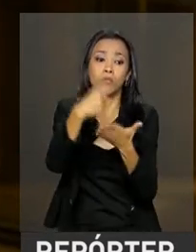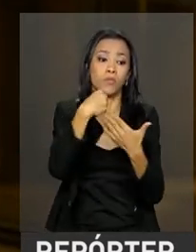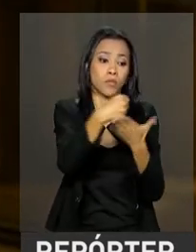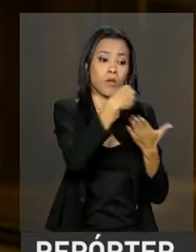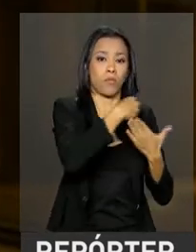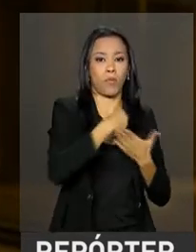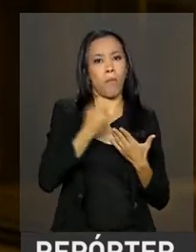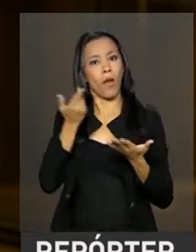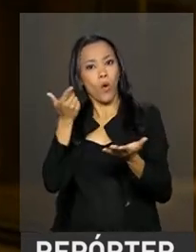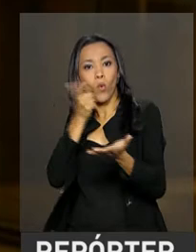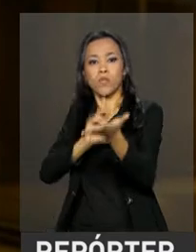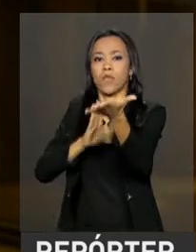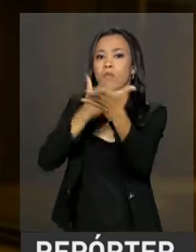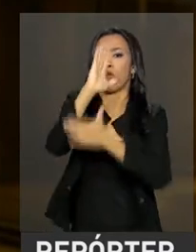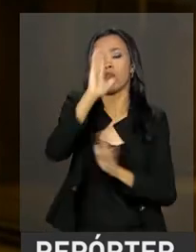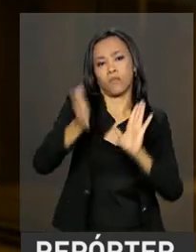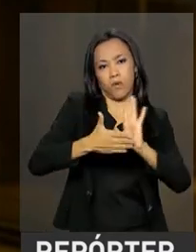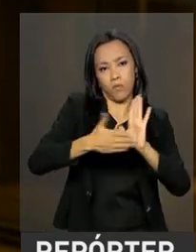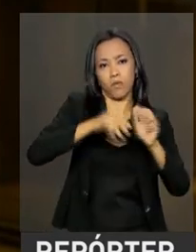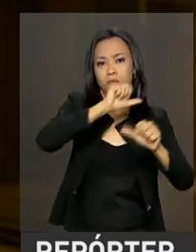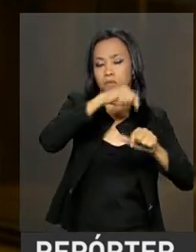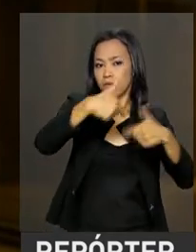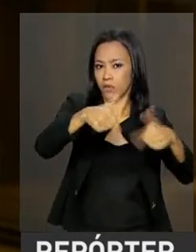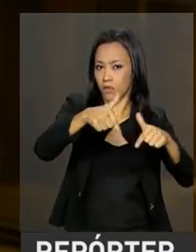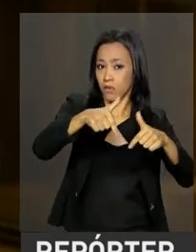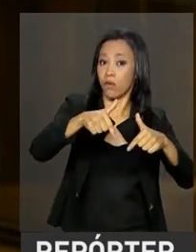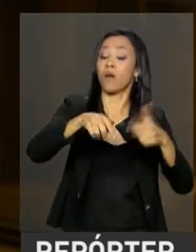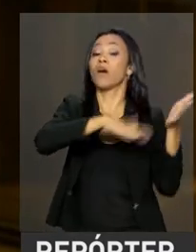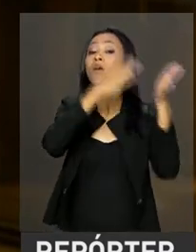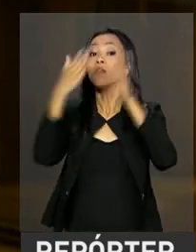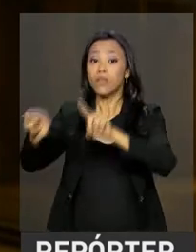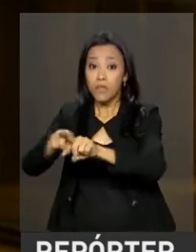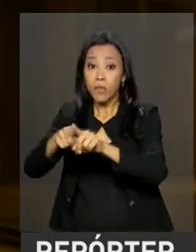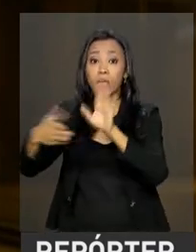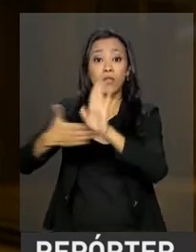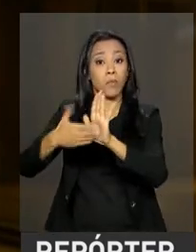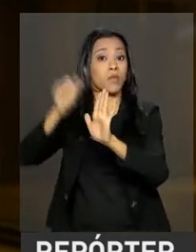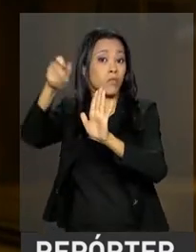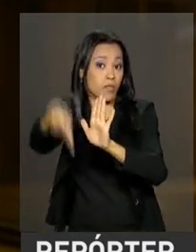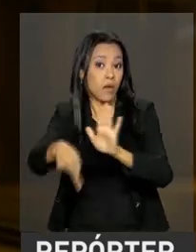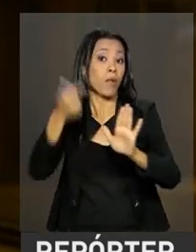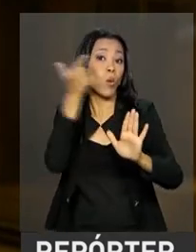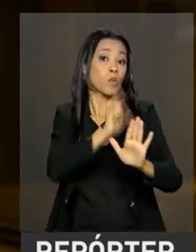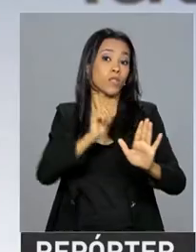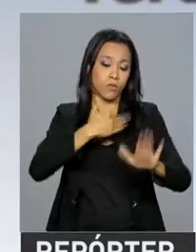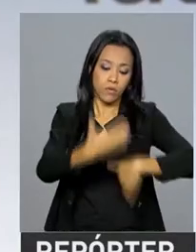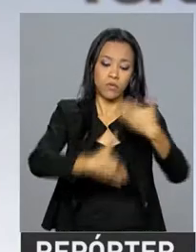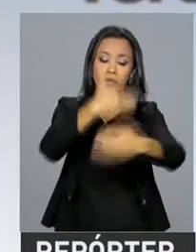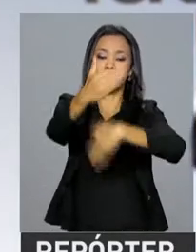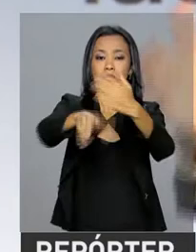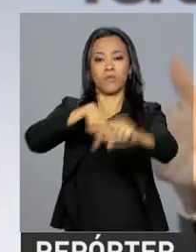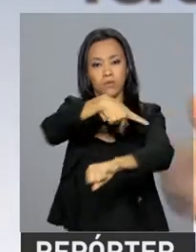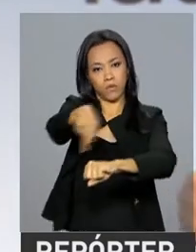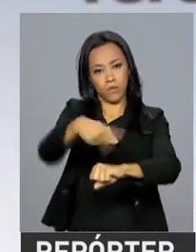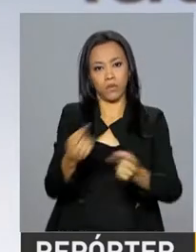aprovar as reformas trabalhista da previdência e assim manter o caminho da retomada do crescimento